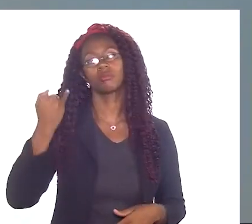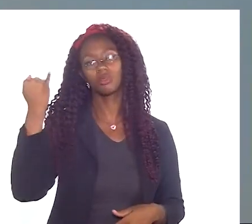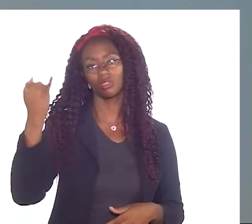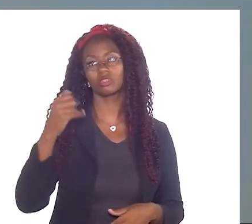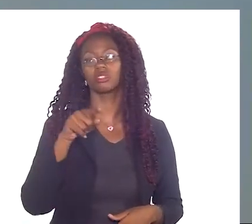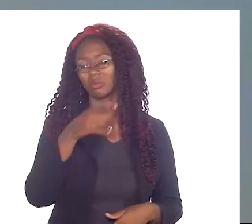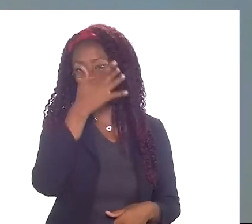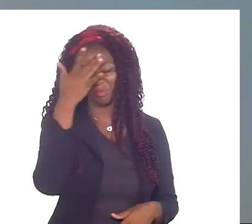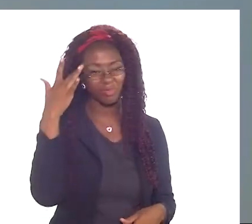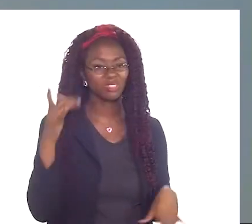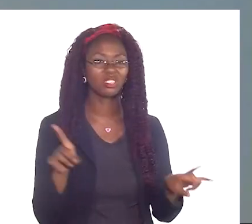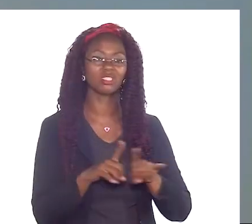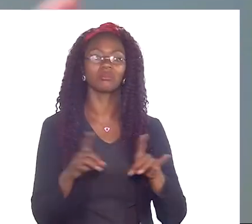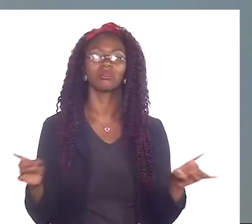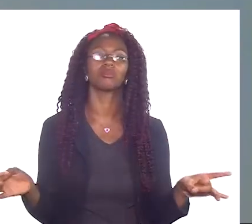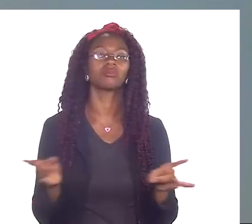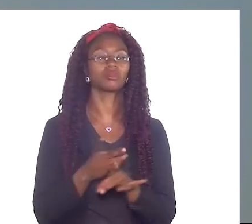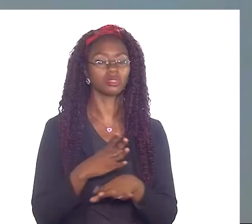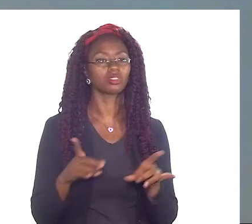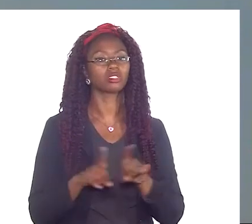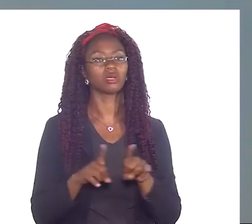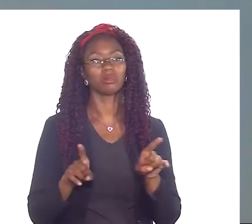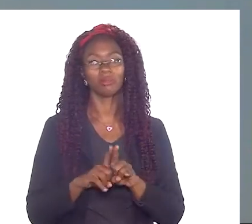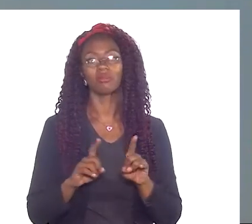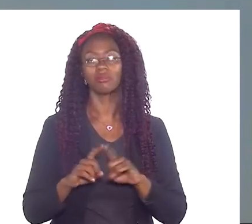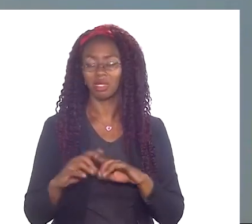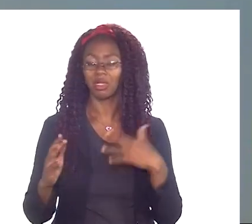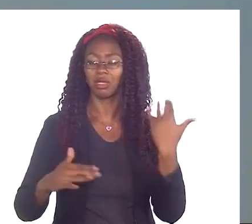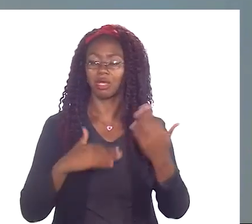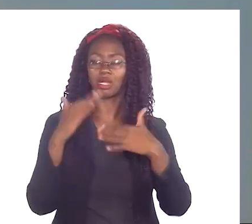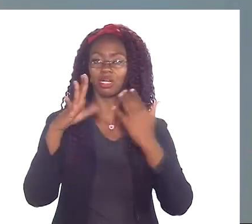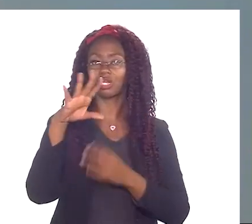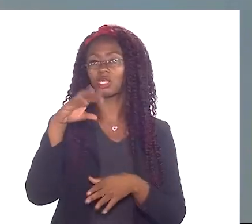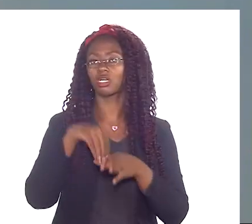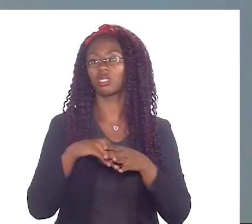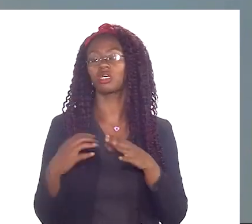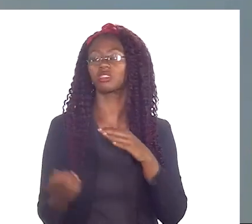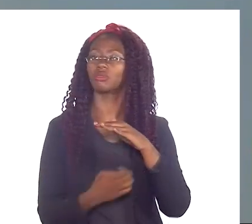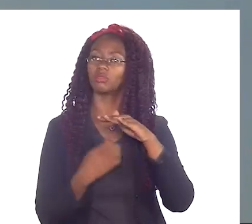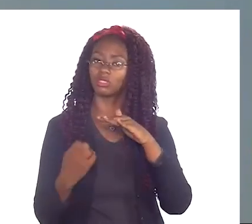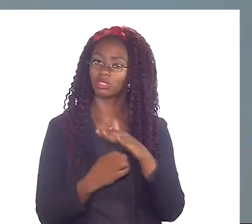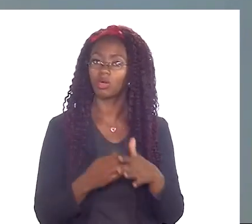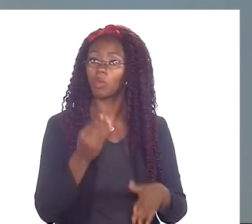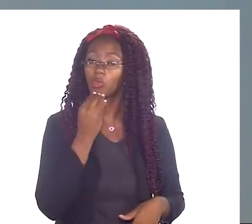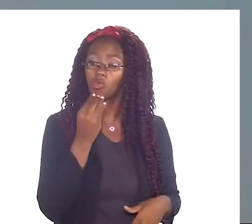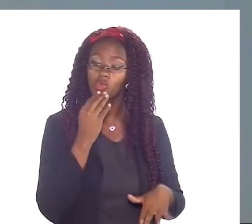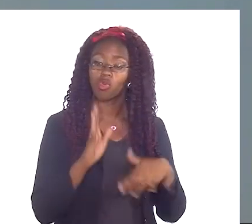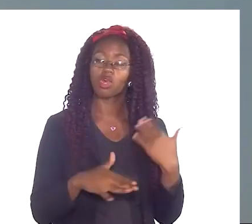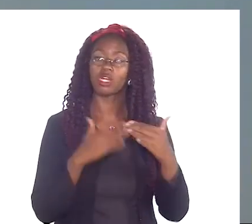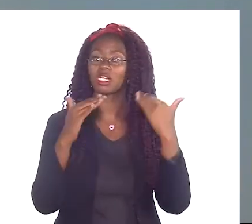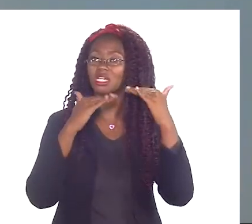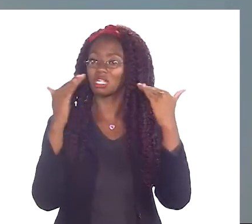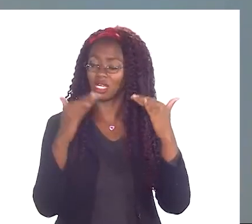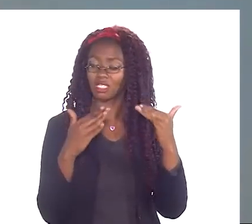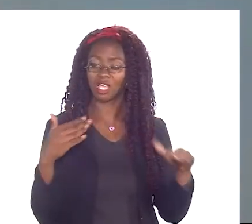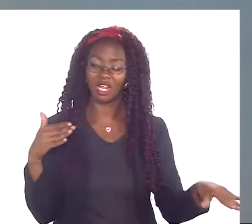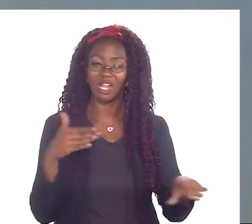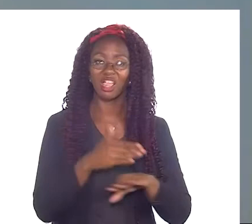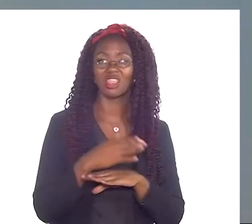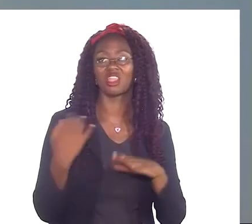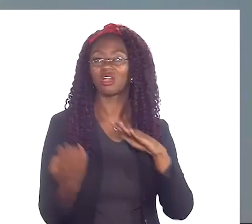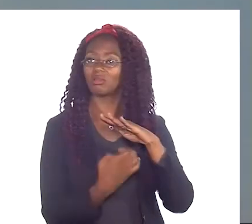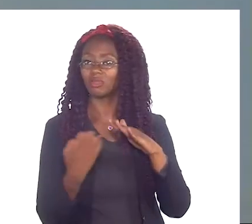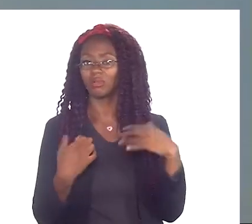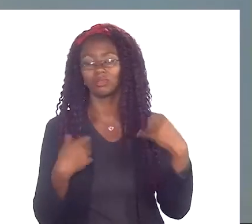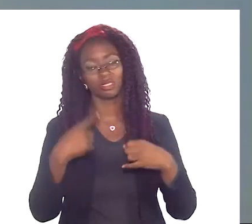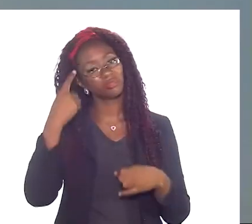muito importante para que a pessoa também esteja pronta para galgar posições dentro da companhia. Né? Hoje a gente oportuniza crescimento. Eu acho que quando uma pessoa entra